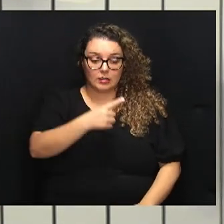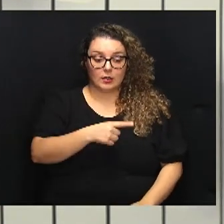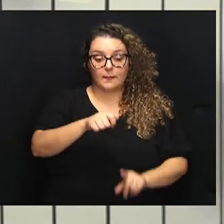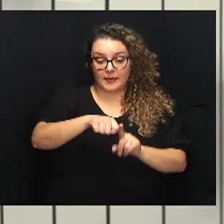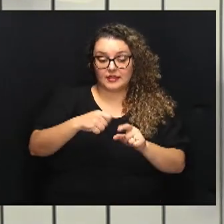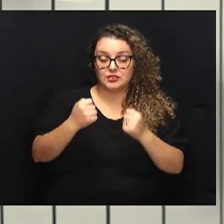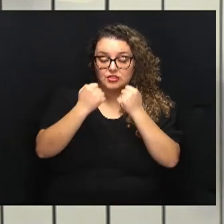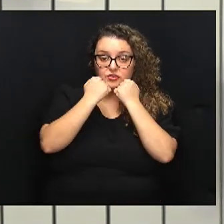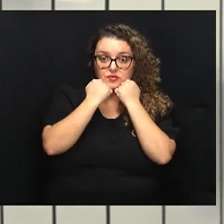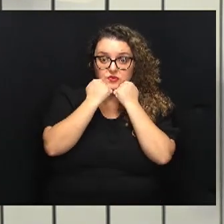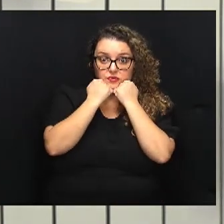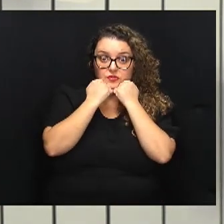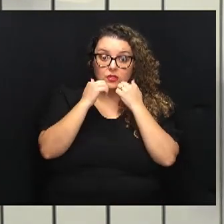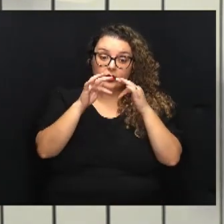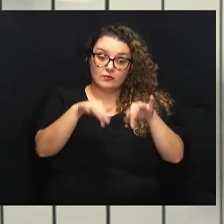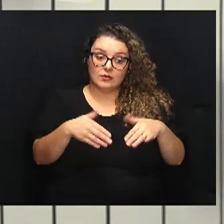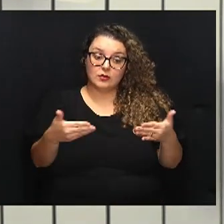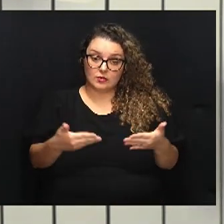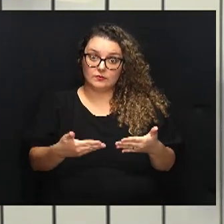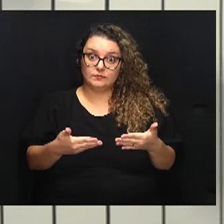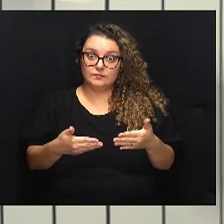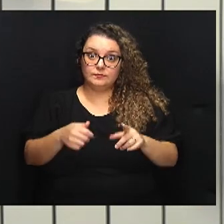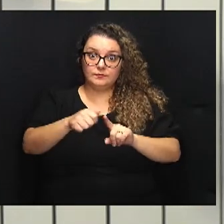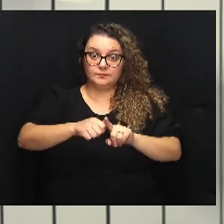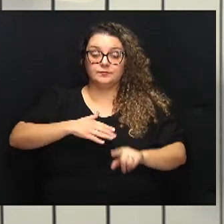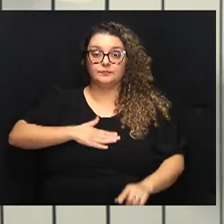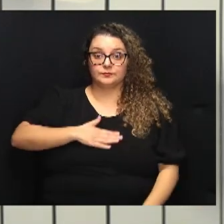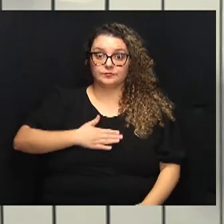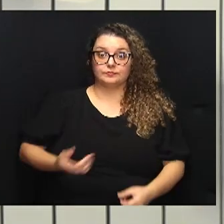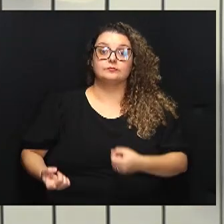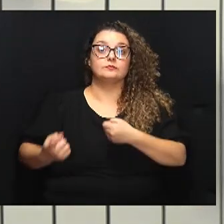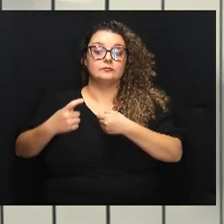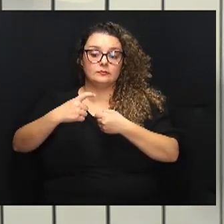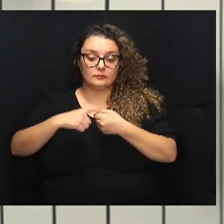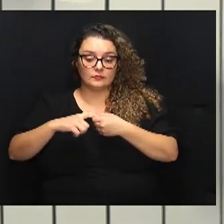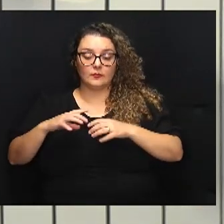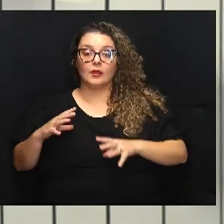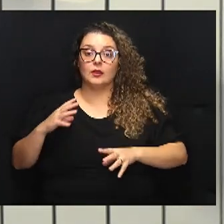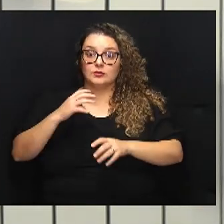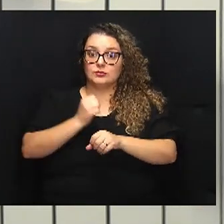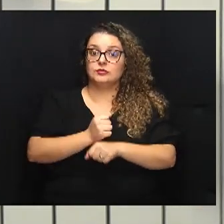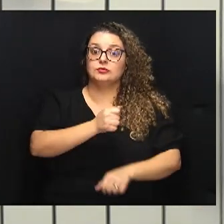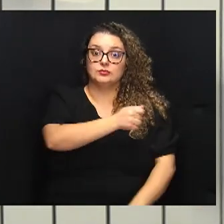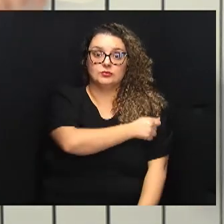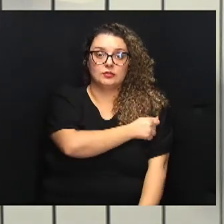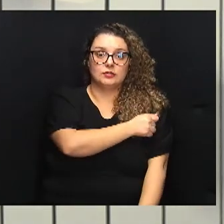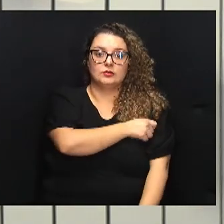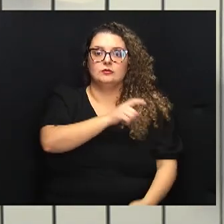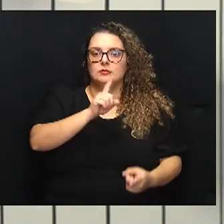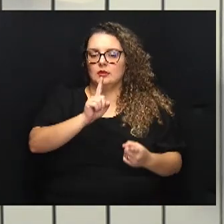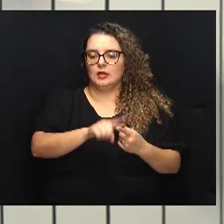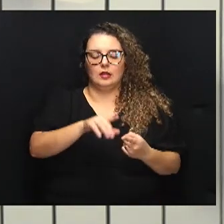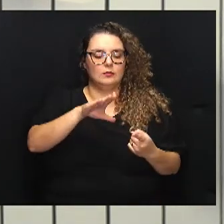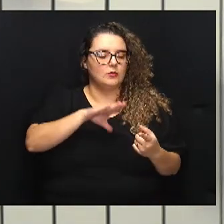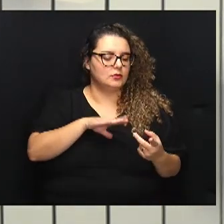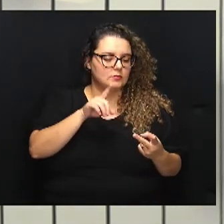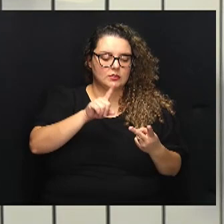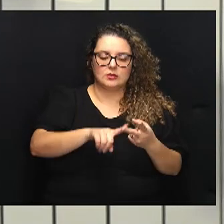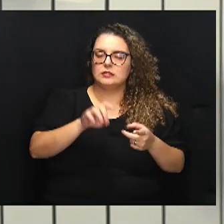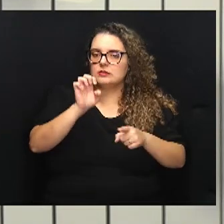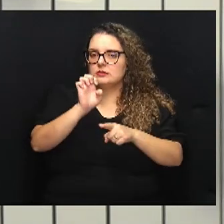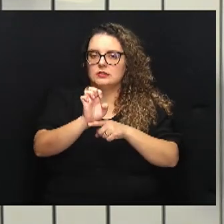julho encerra hoje. A partir de agosto temos a volta de todos os estudantes da rede municipal,